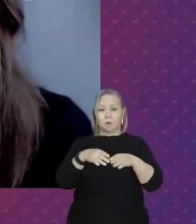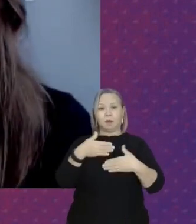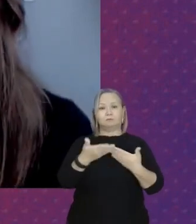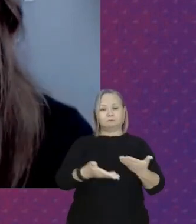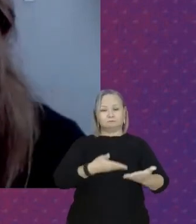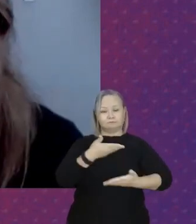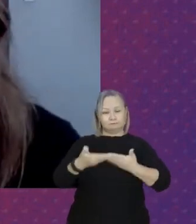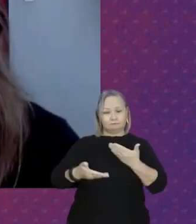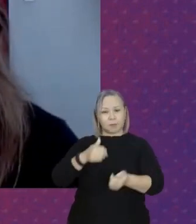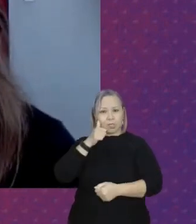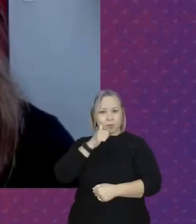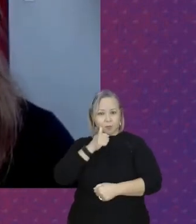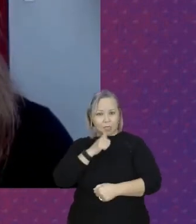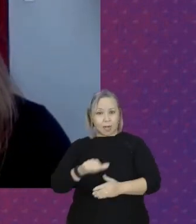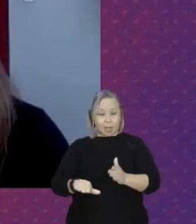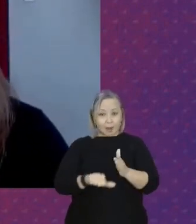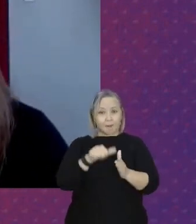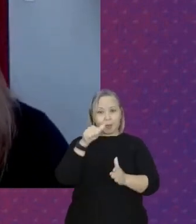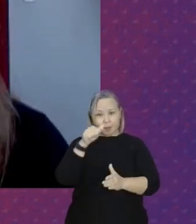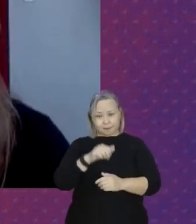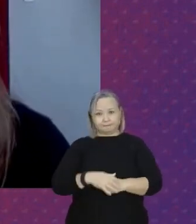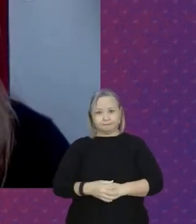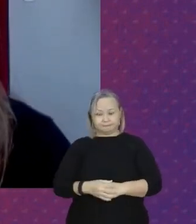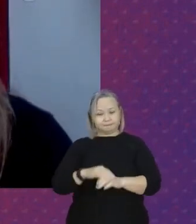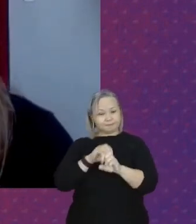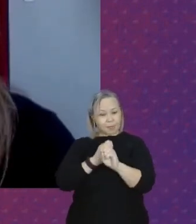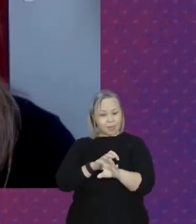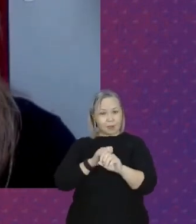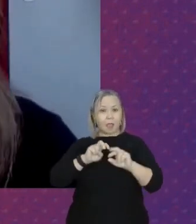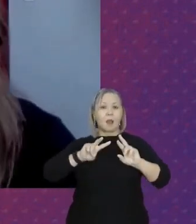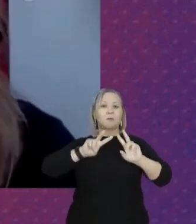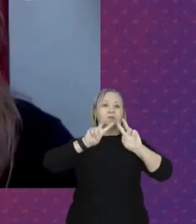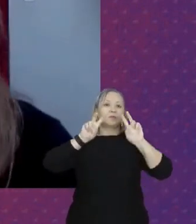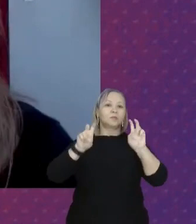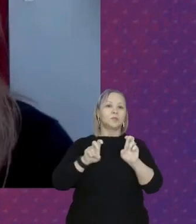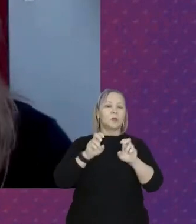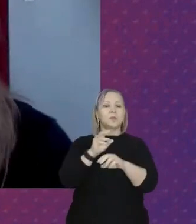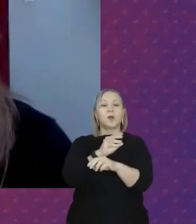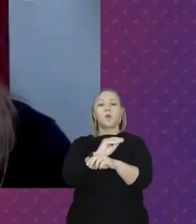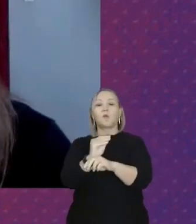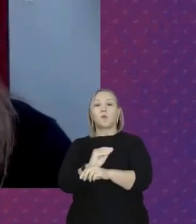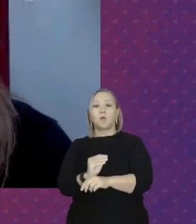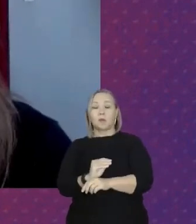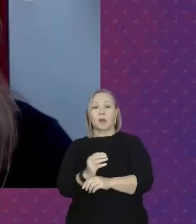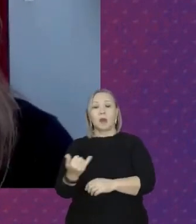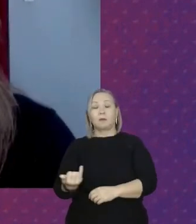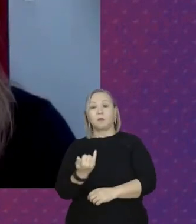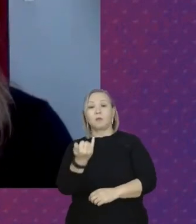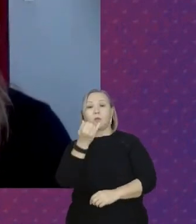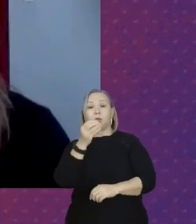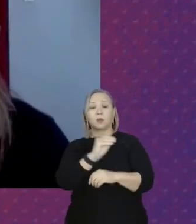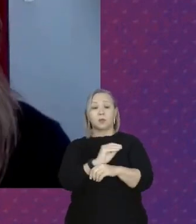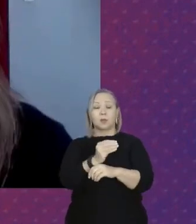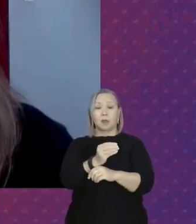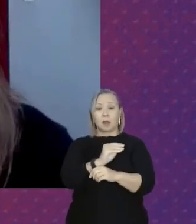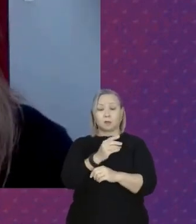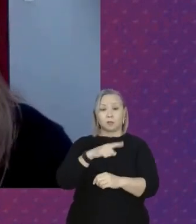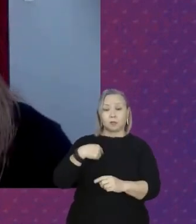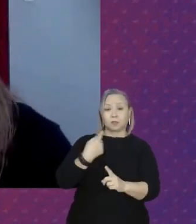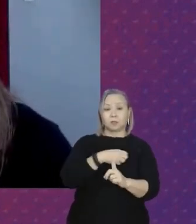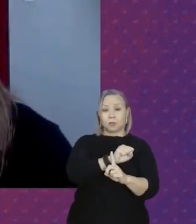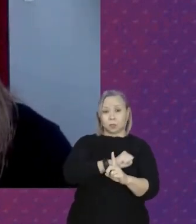mulheres. Então, essa primeira aula é sobre o cuidado e a importância do cuidado para a nossa